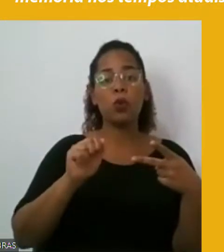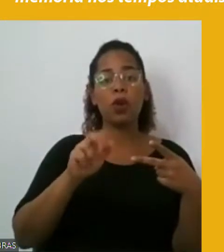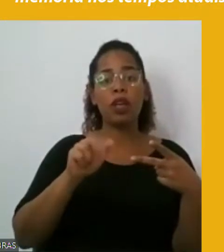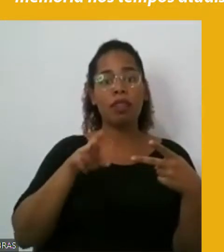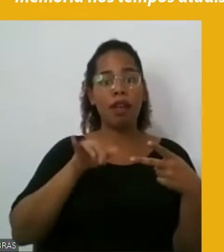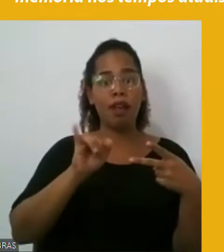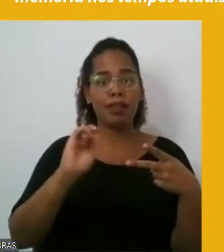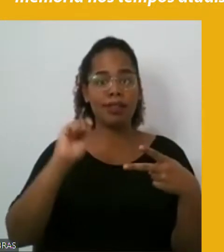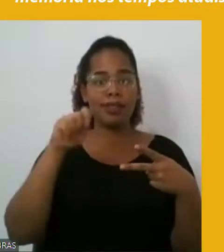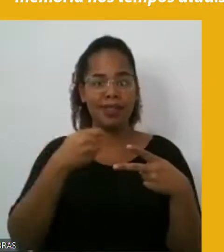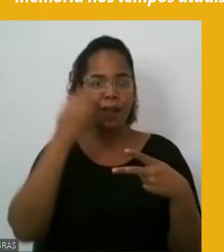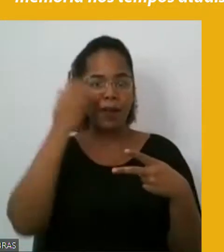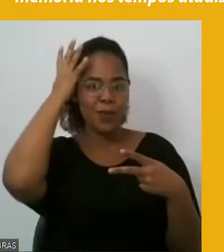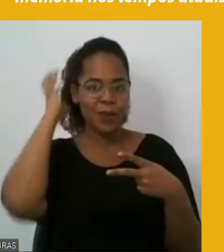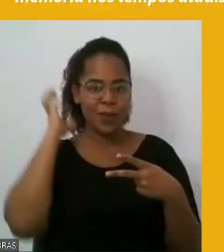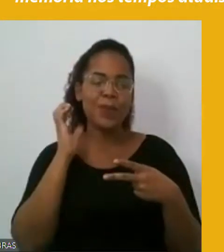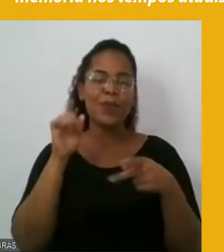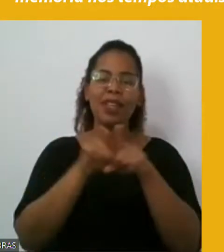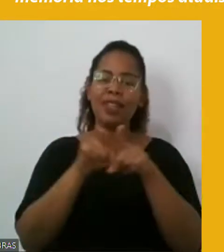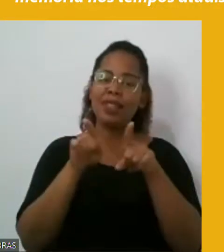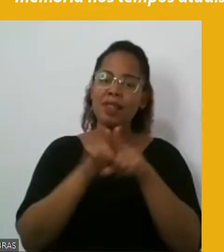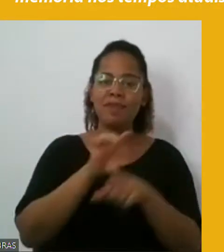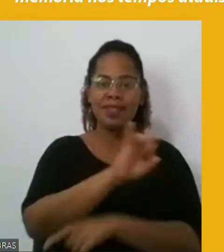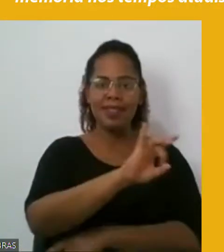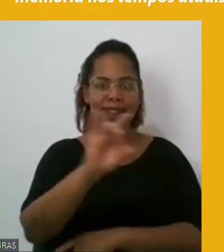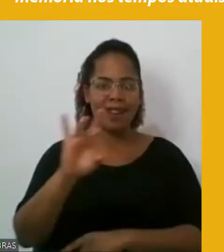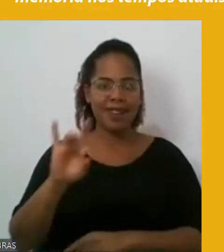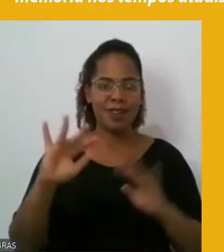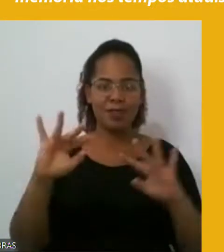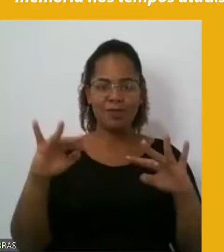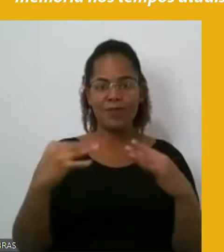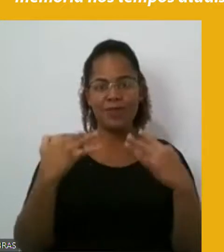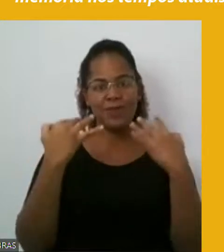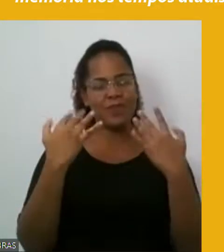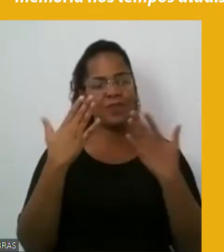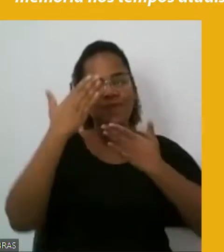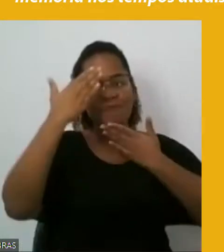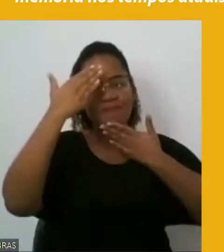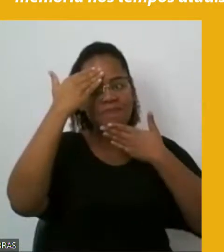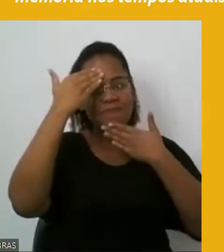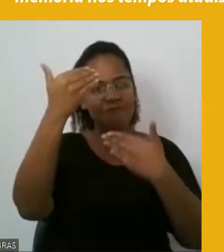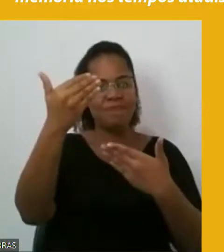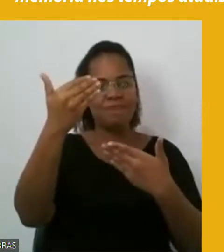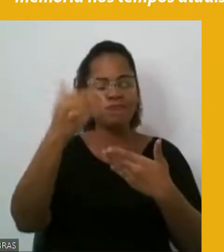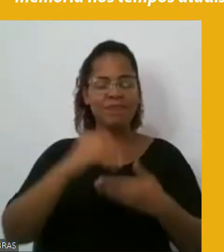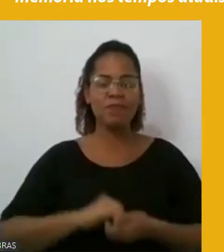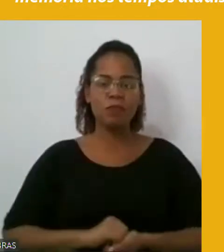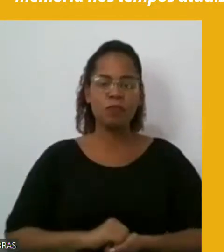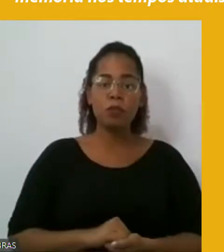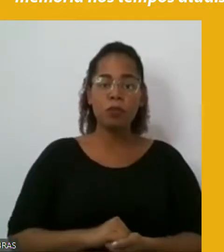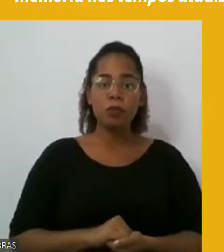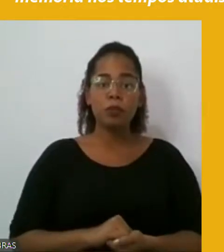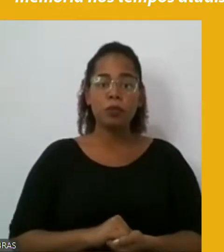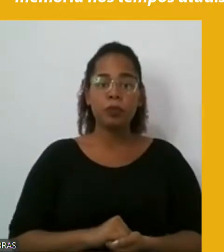ao público geral que nos assiste, motivo desse evento.